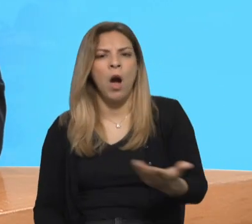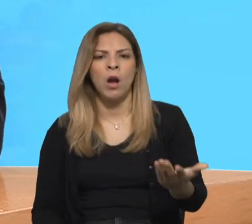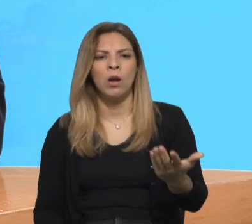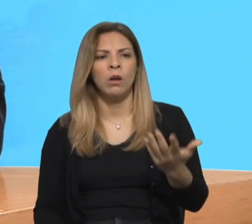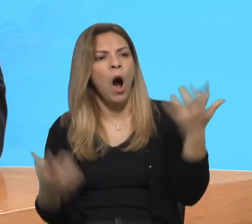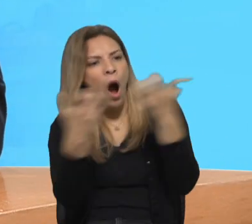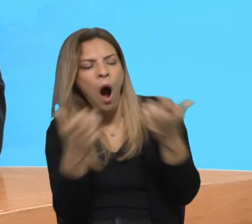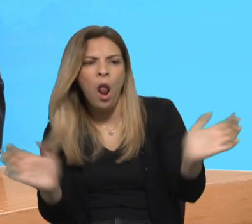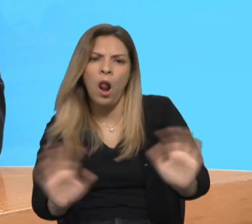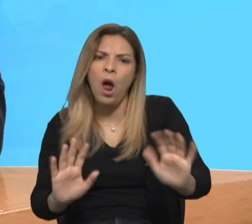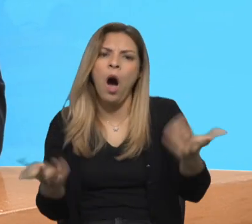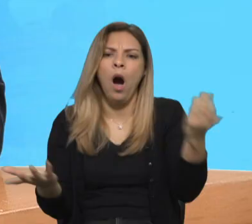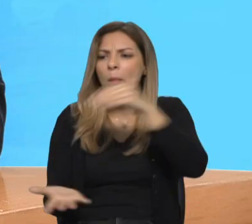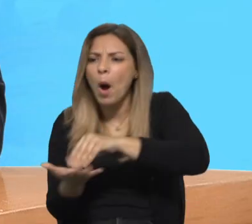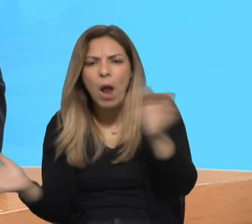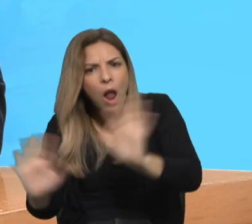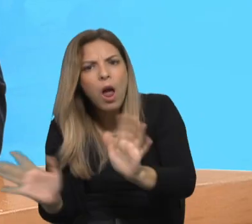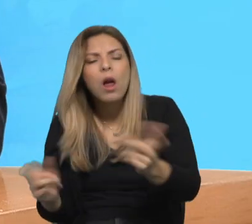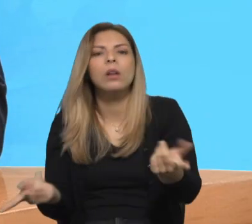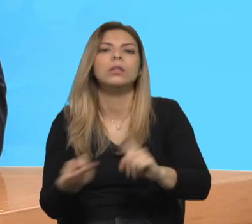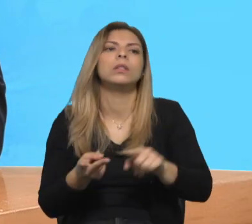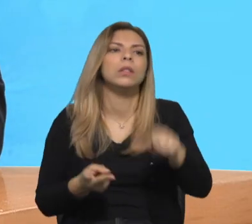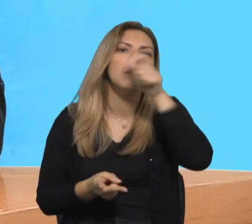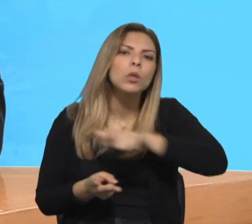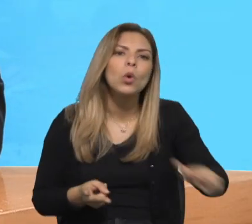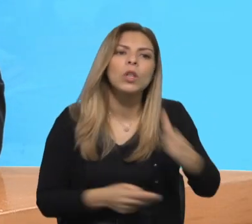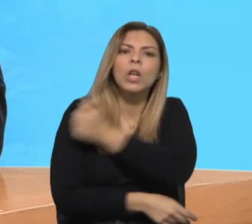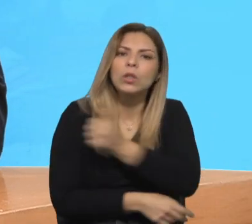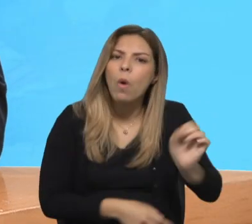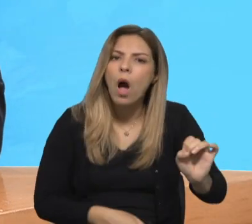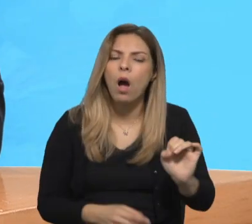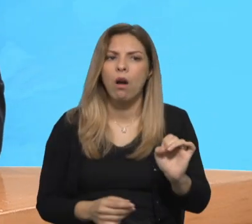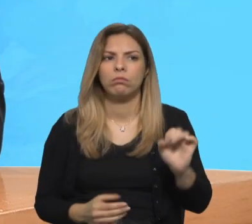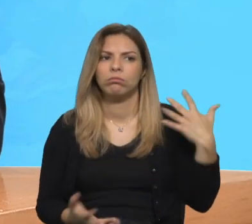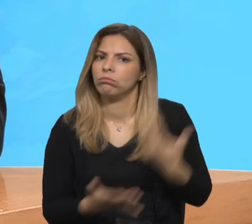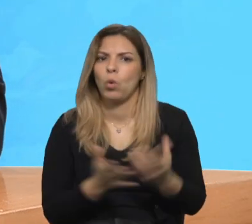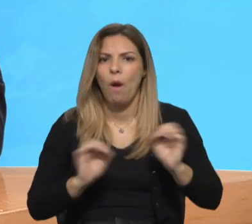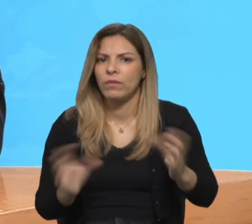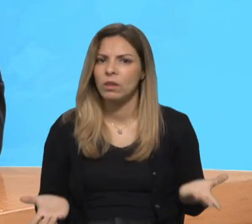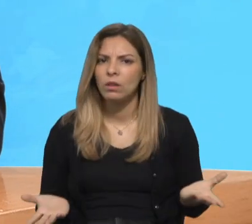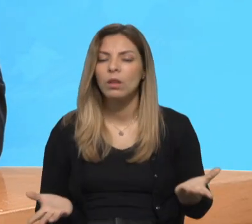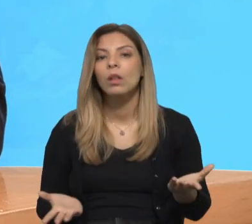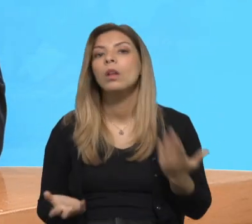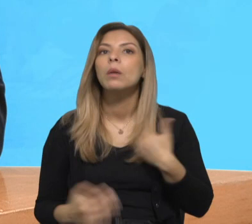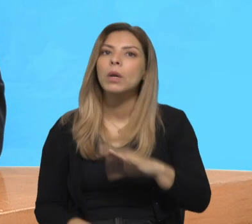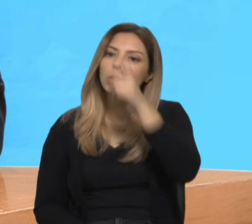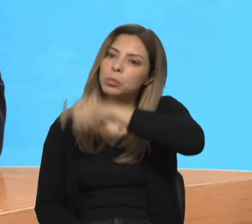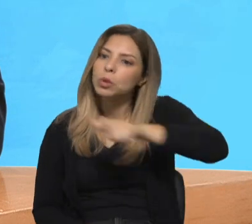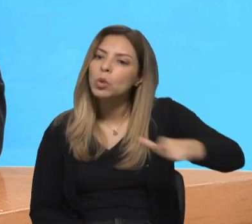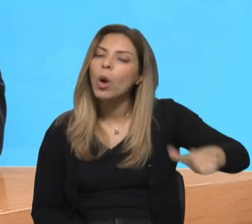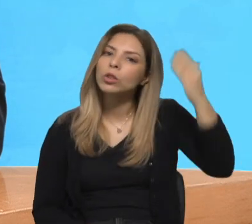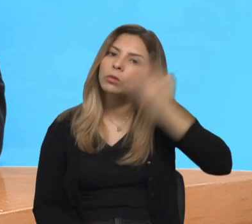guerra, não havia pobreza, não havia gente sem casa e a dignidade humana era respeitada